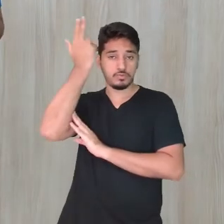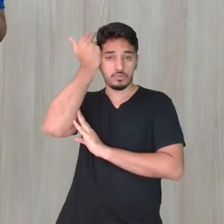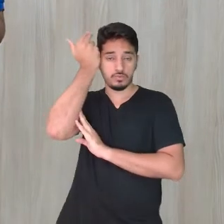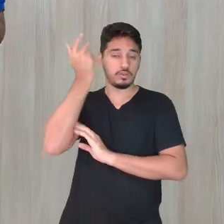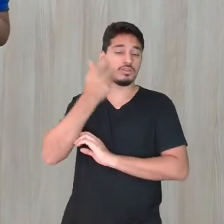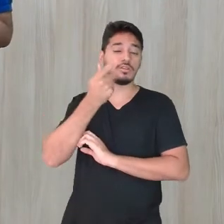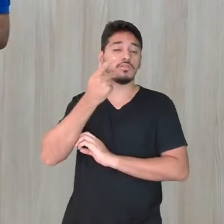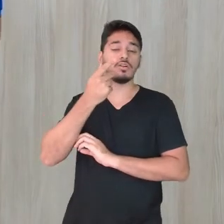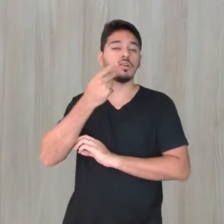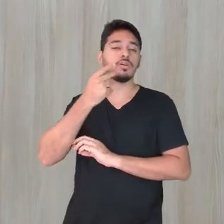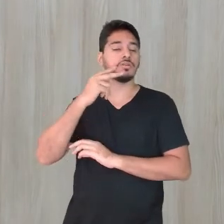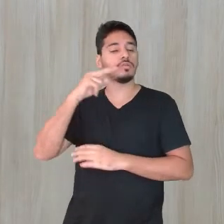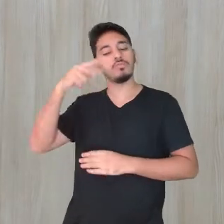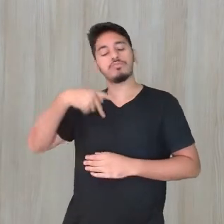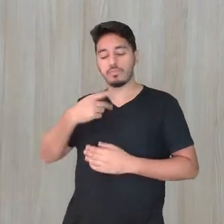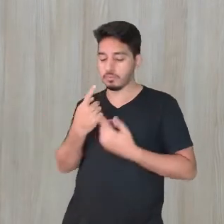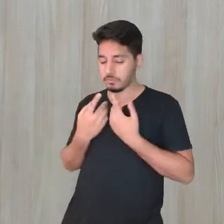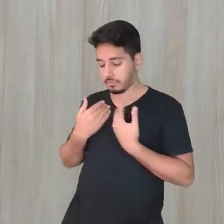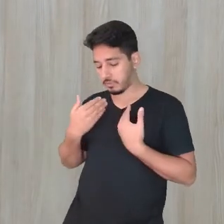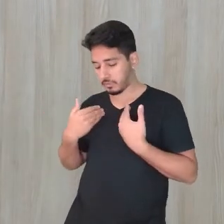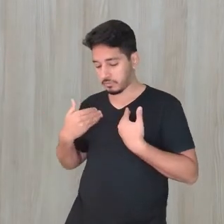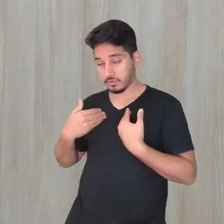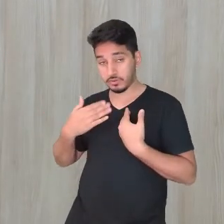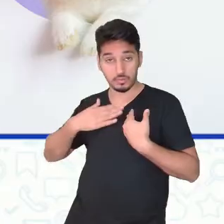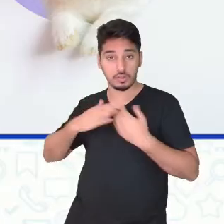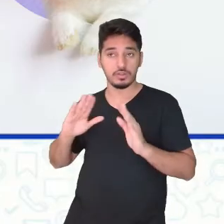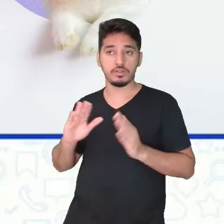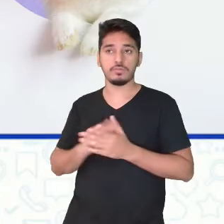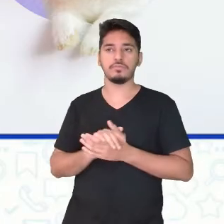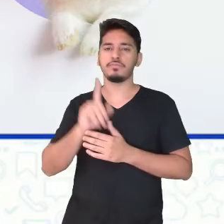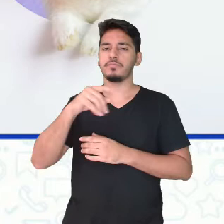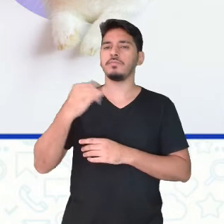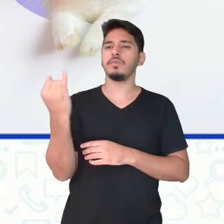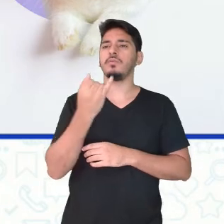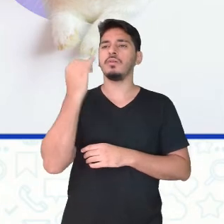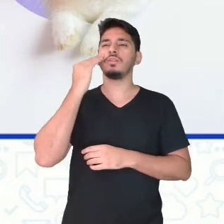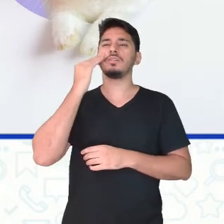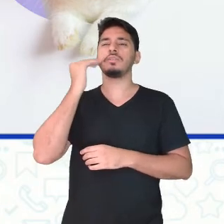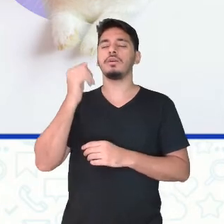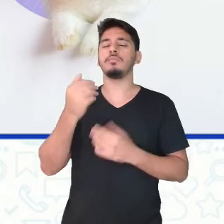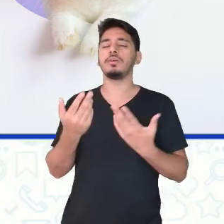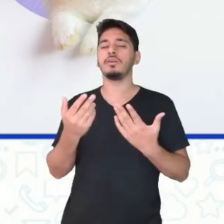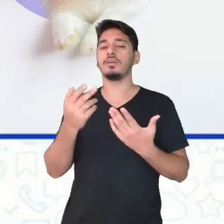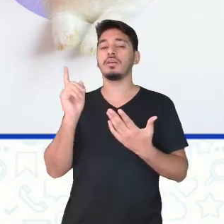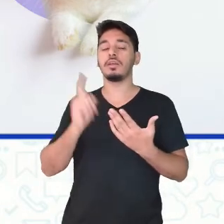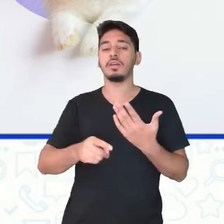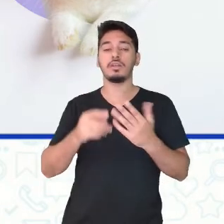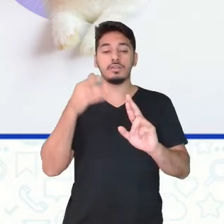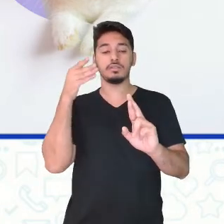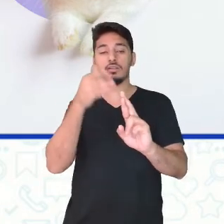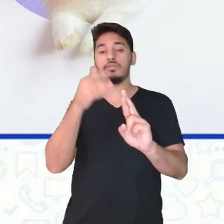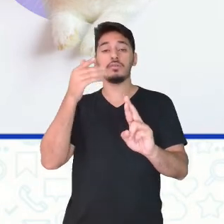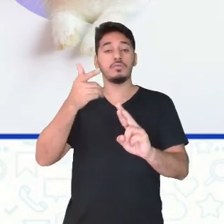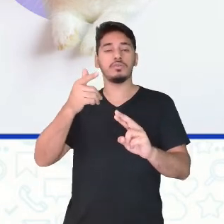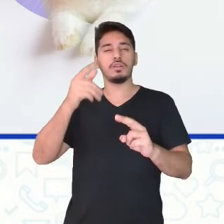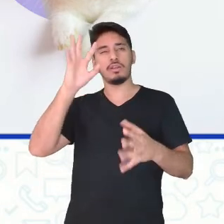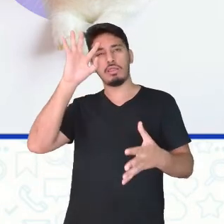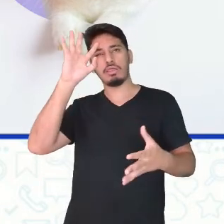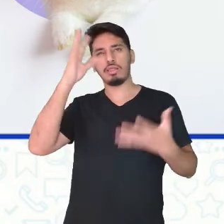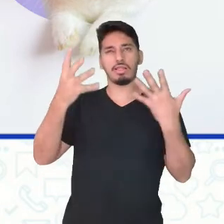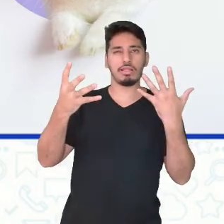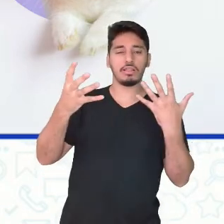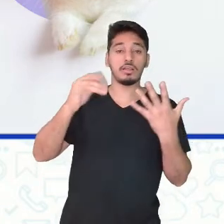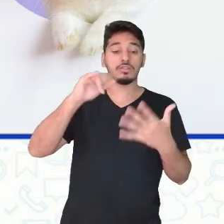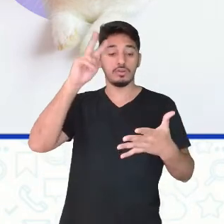falando consigo mesmo. Importante identificar a quem se remete o pronome para que não haja confusão, né? Se eu